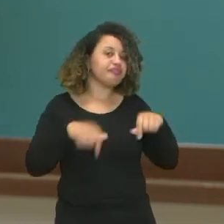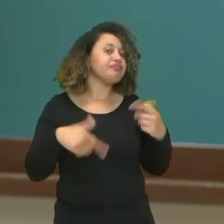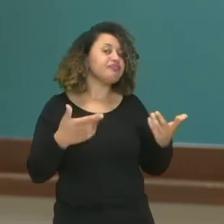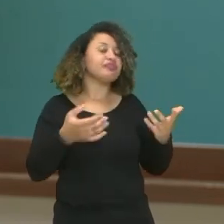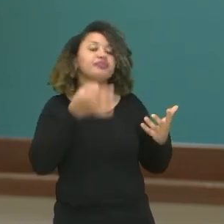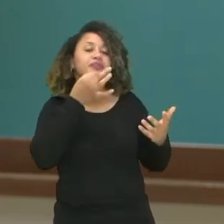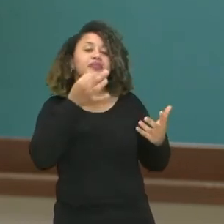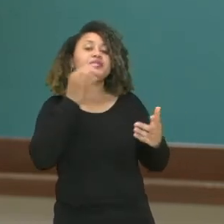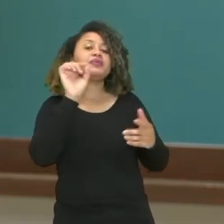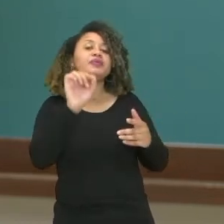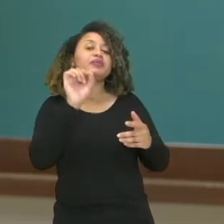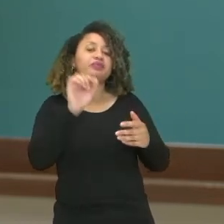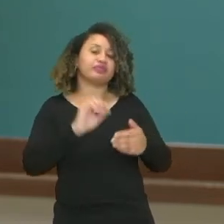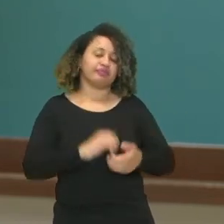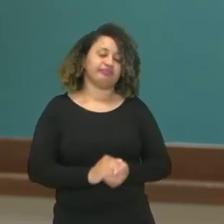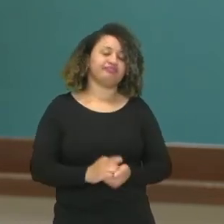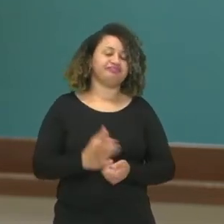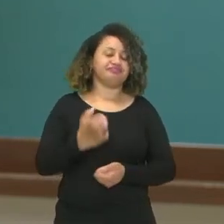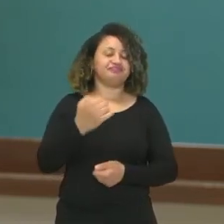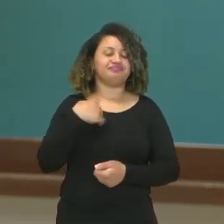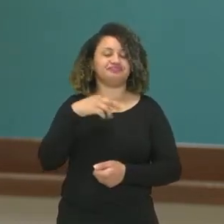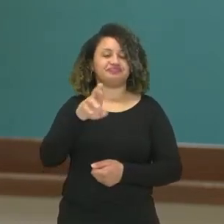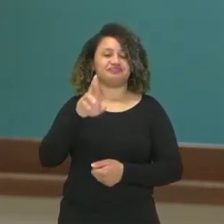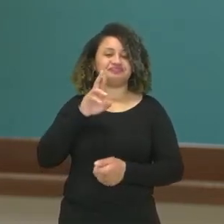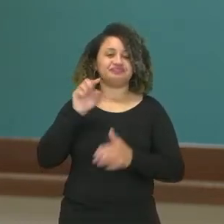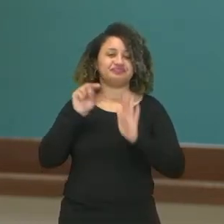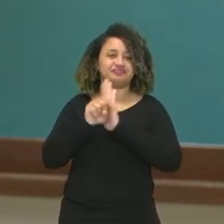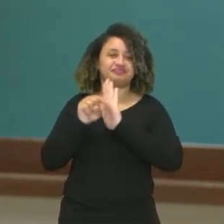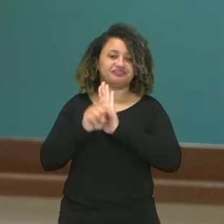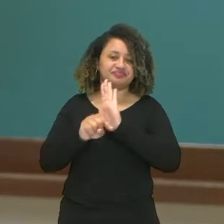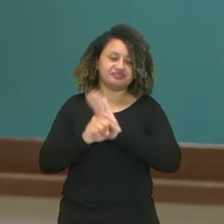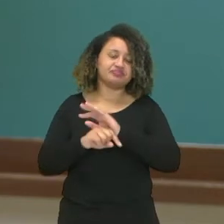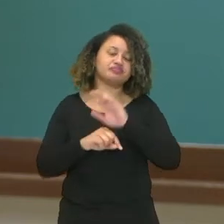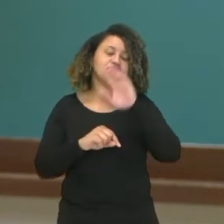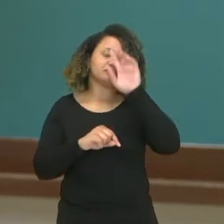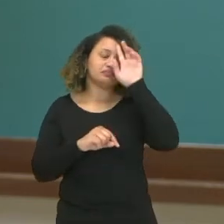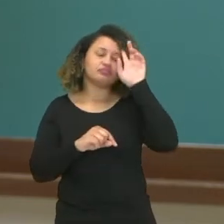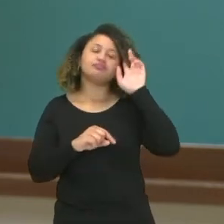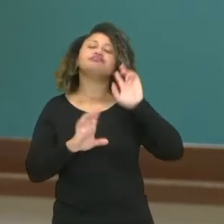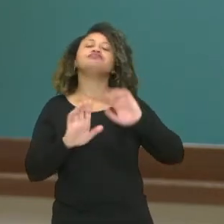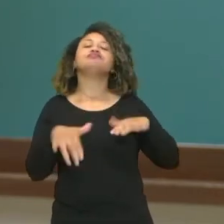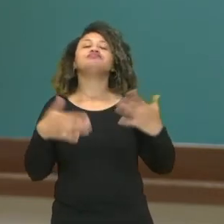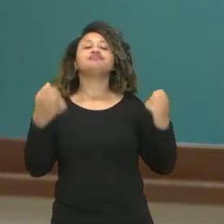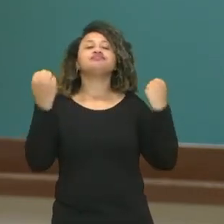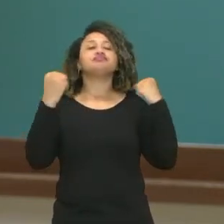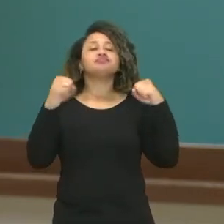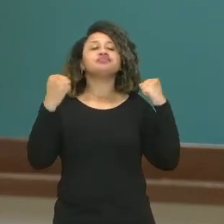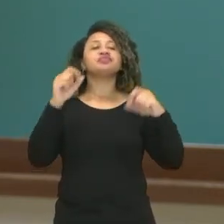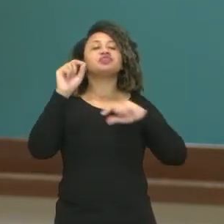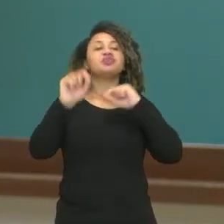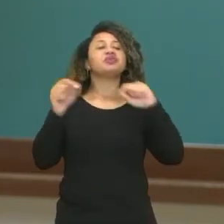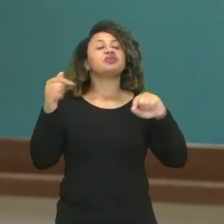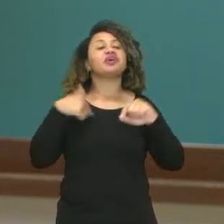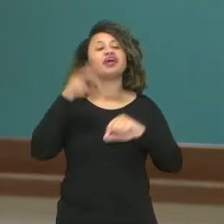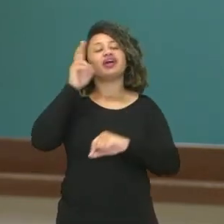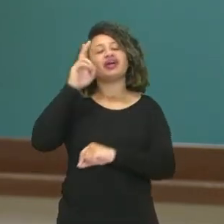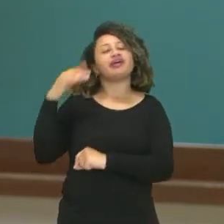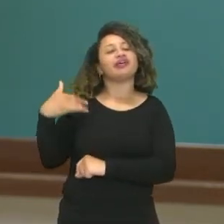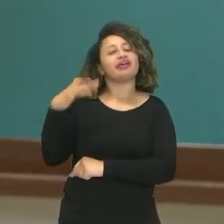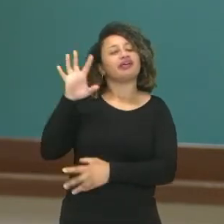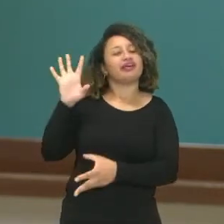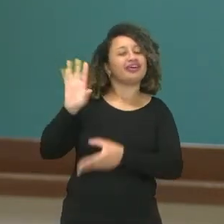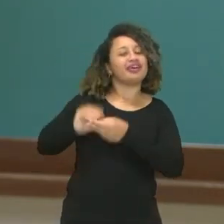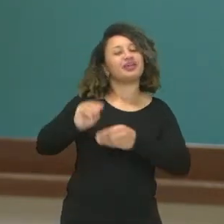acham? Vamos responder essas perguntas. Então, a ginástica, falando um pouquinho sobre o histórico, bem